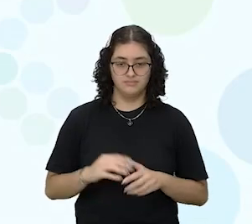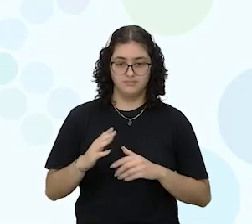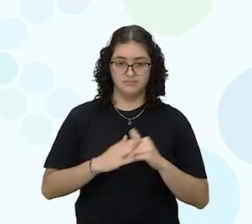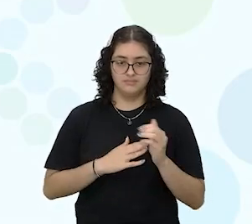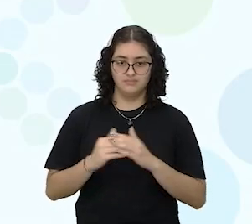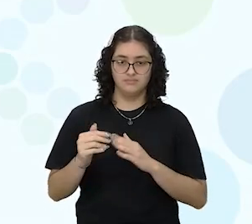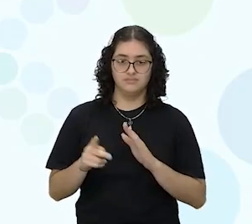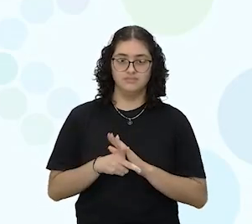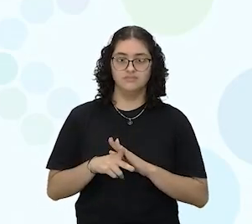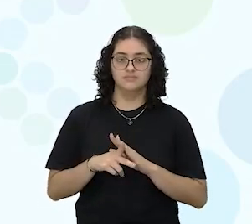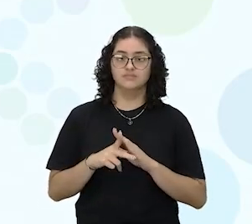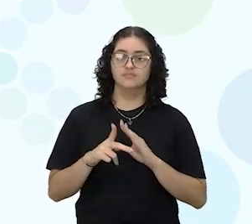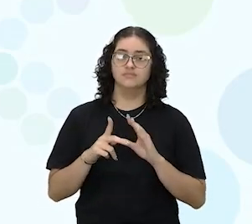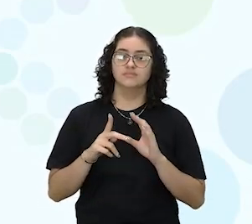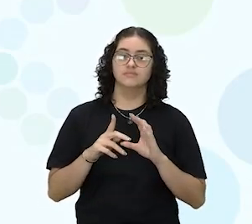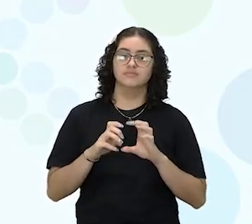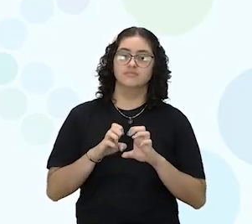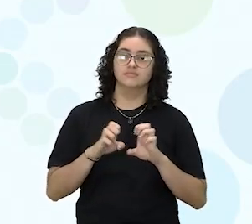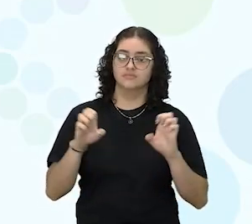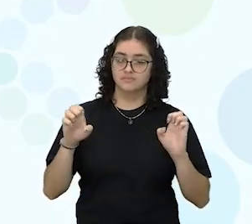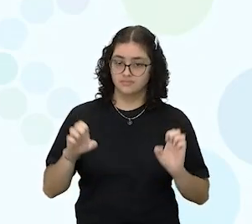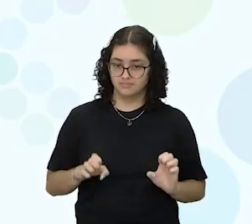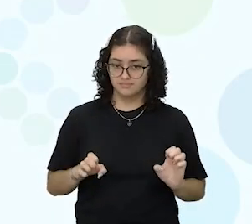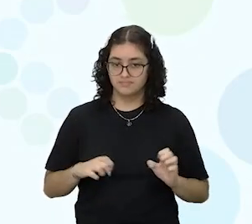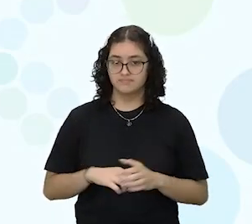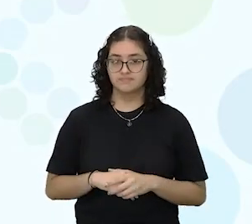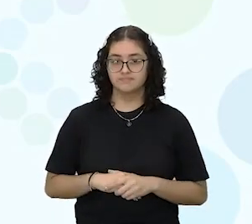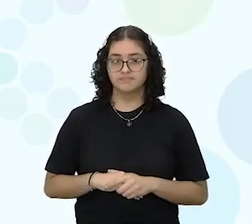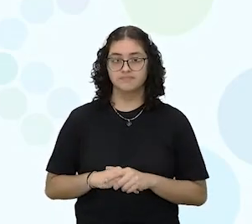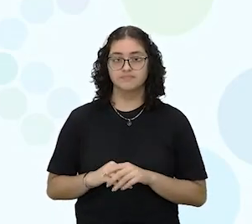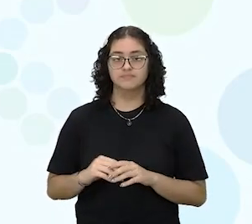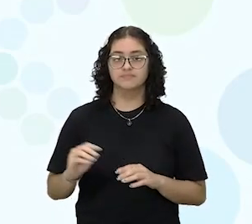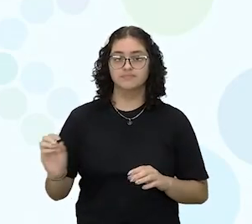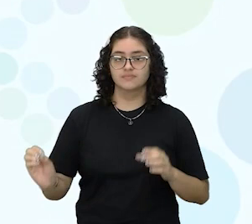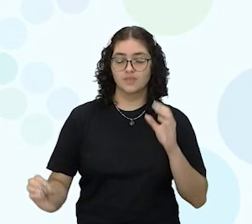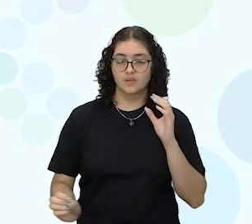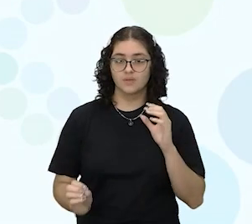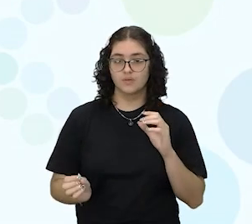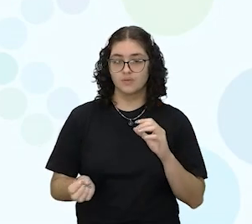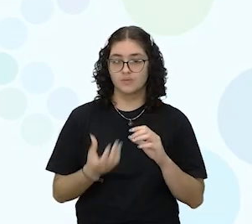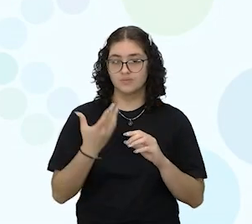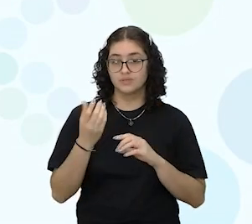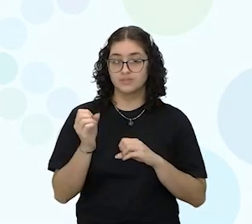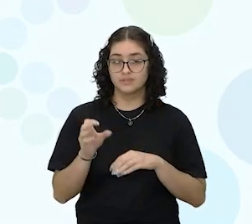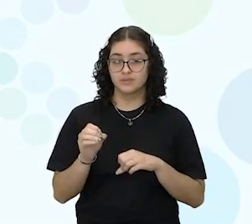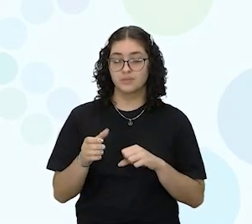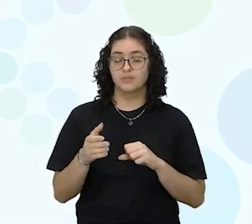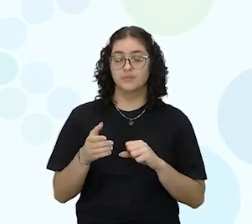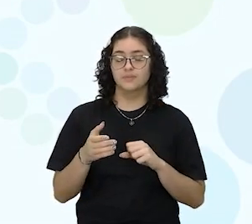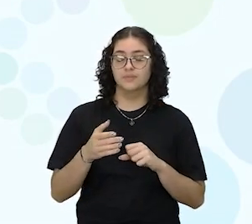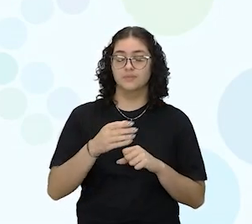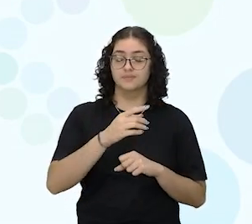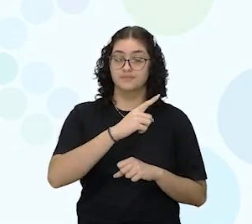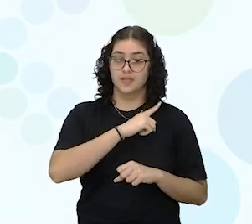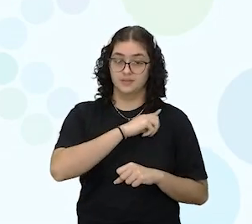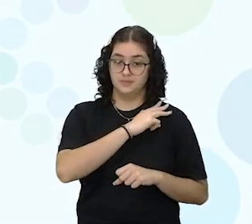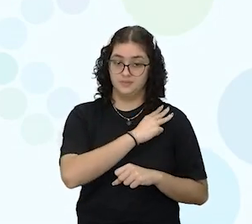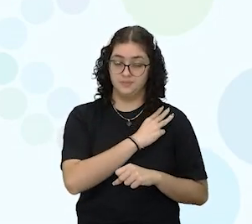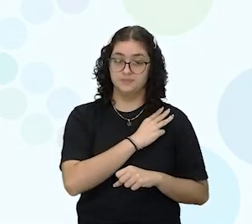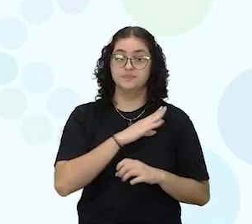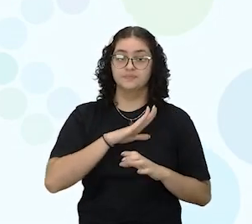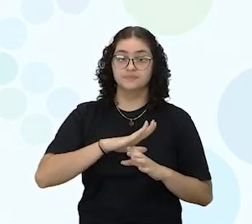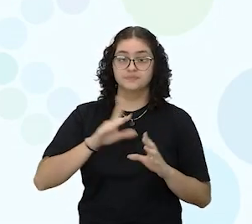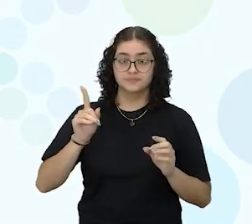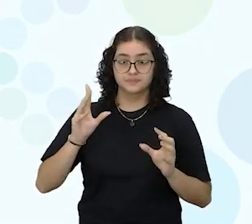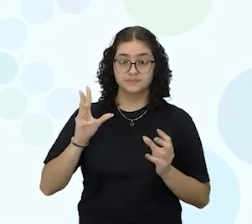aí dos eixos estruturantes, né, do novo ensino médio. Esses eixos todos, eles têm a